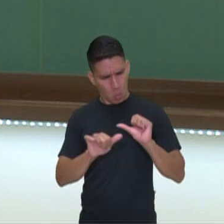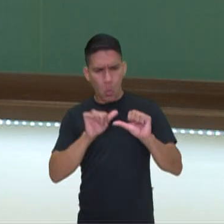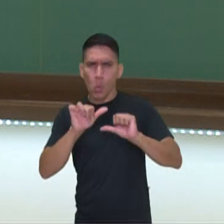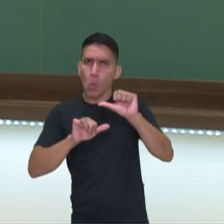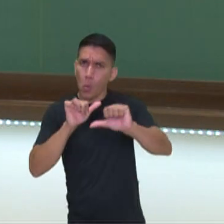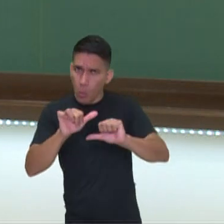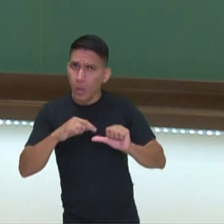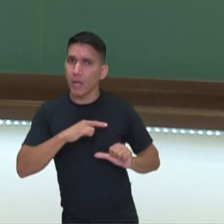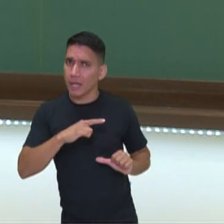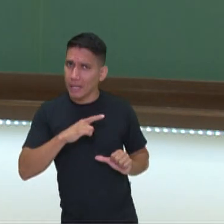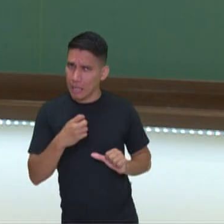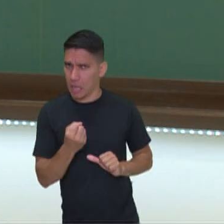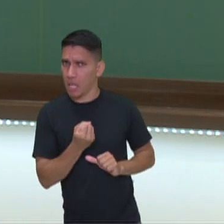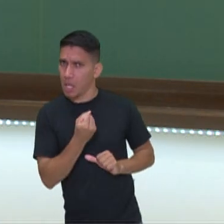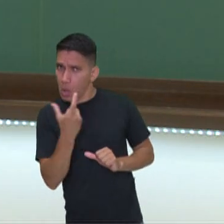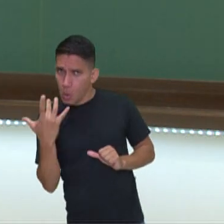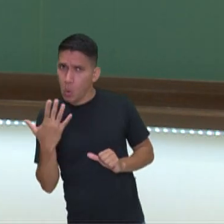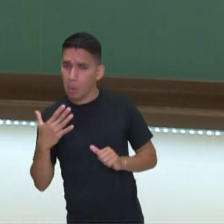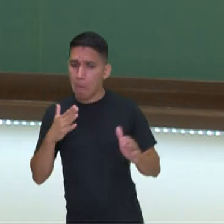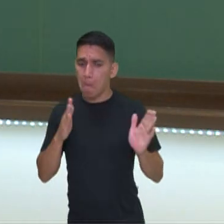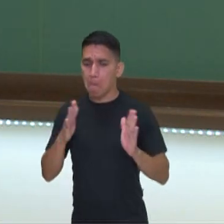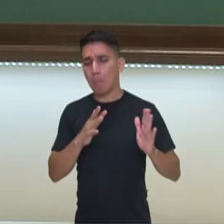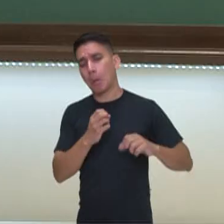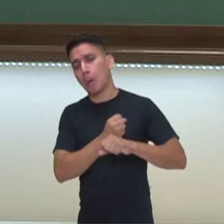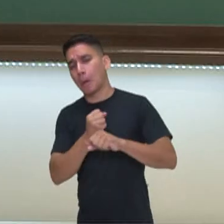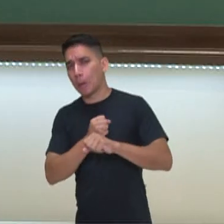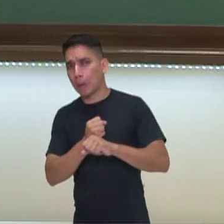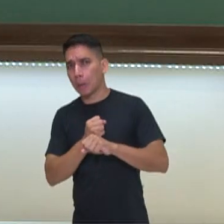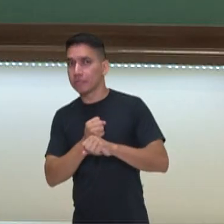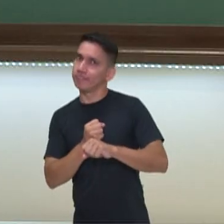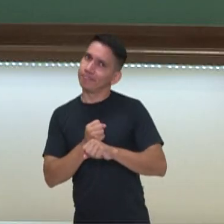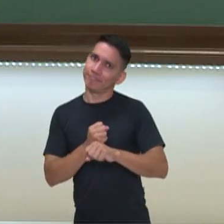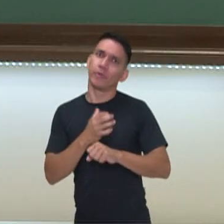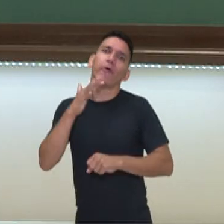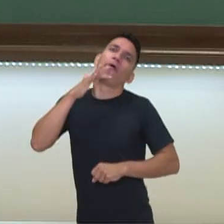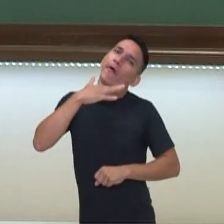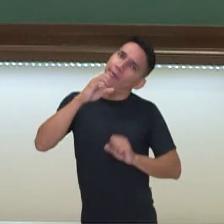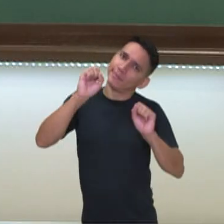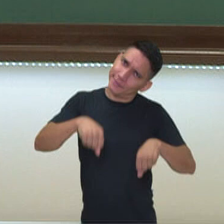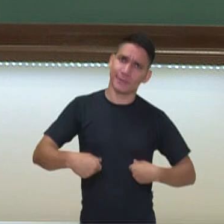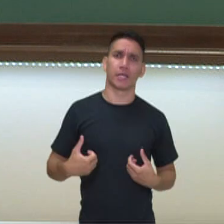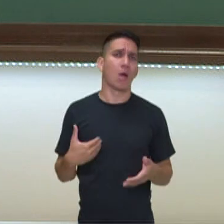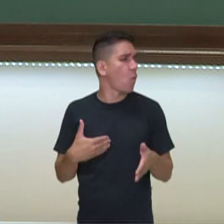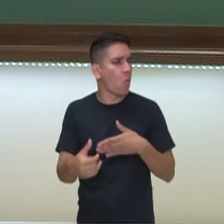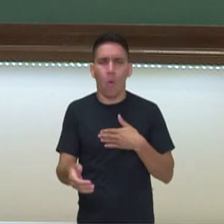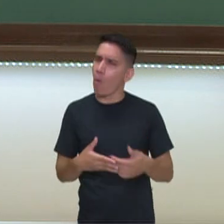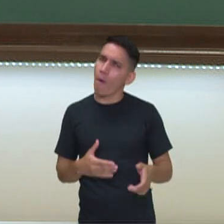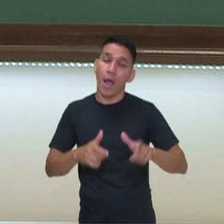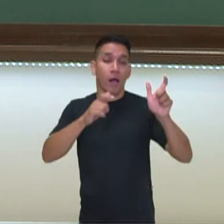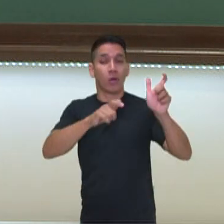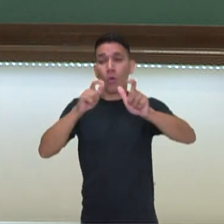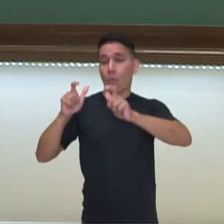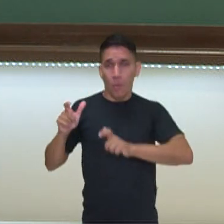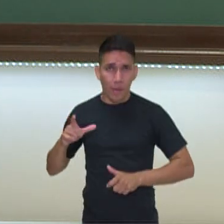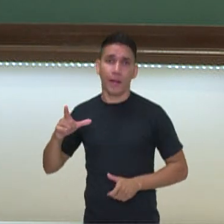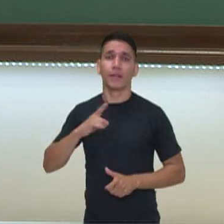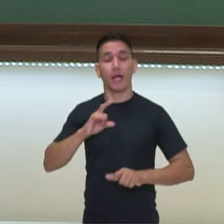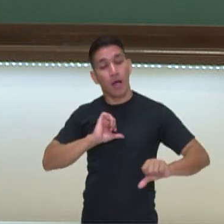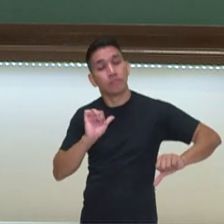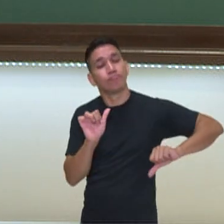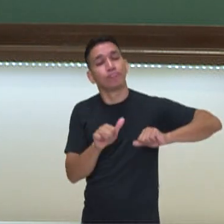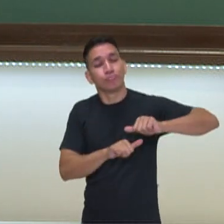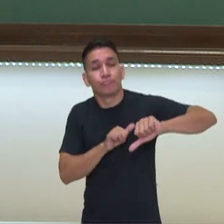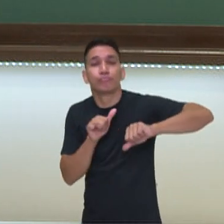alterações, mudanças ao longo do tempo? Naturalmente que sim, como qualquer paisagem, vai